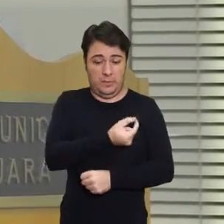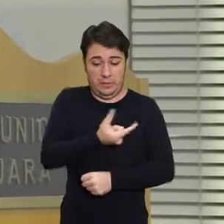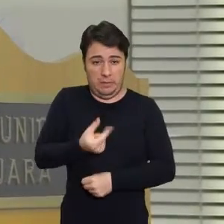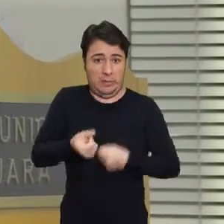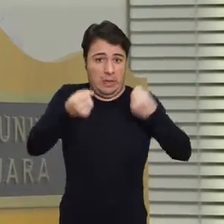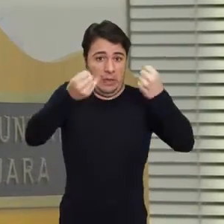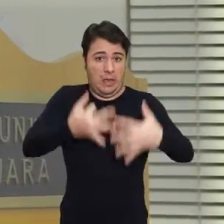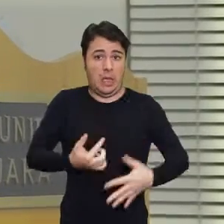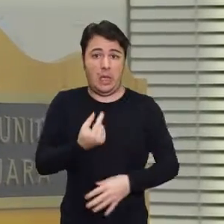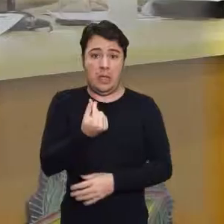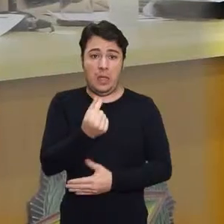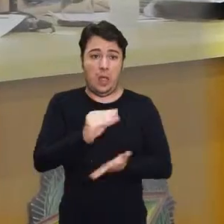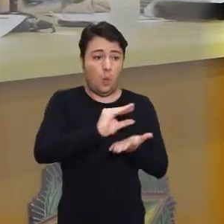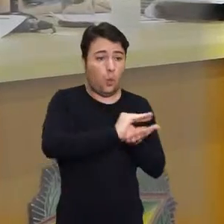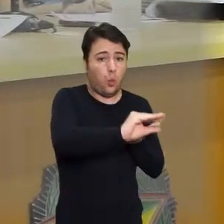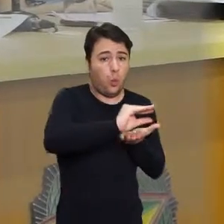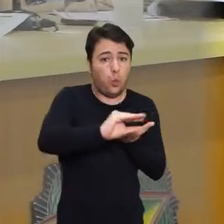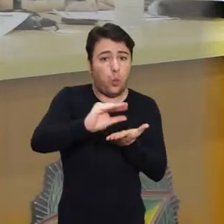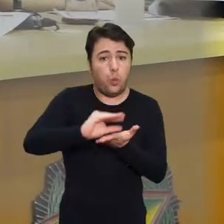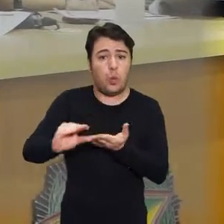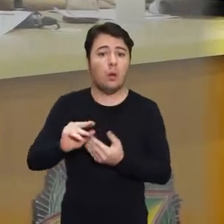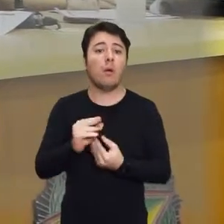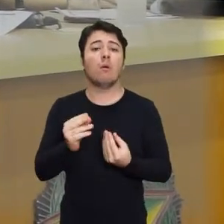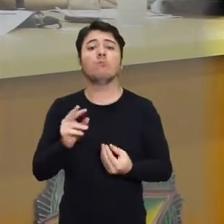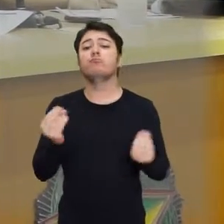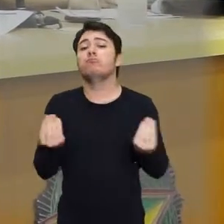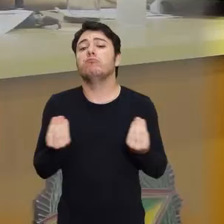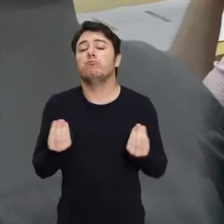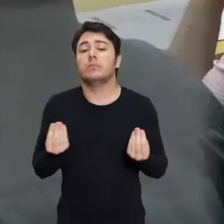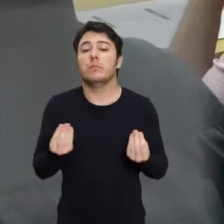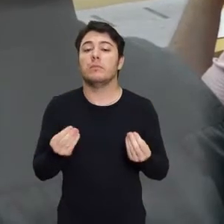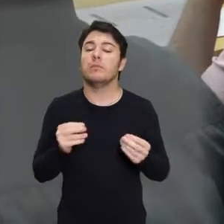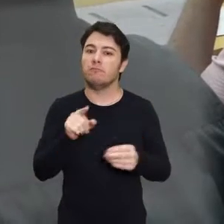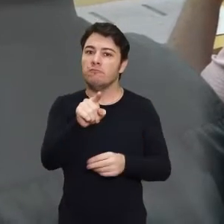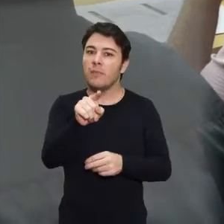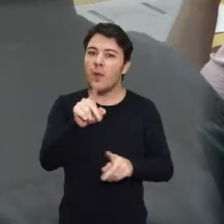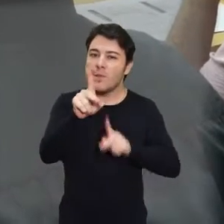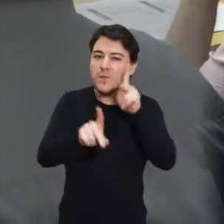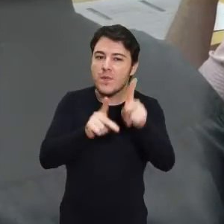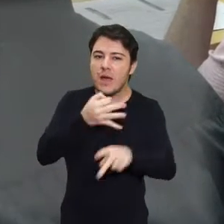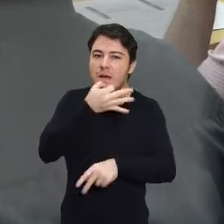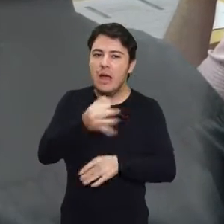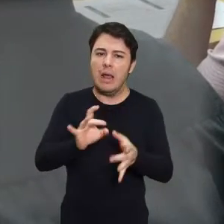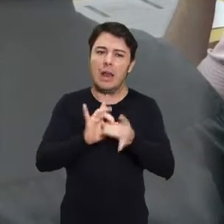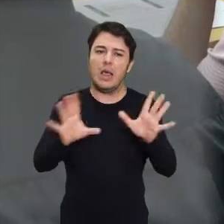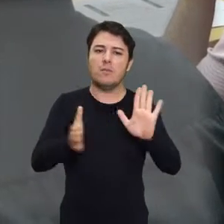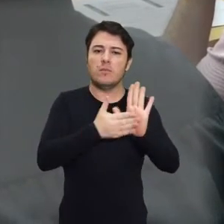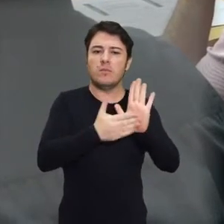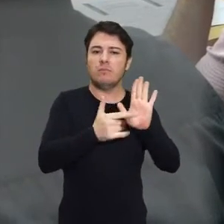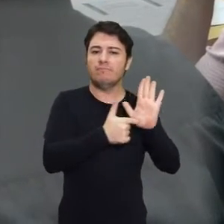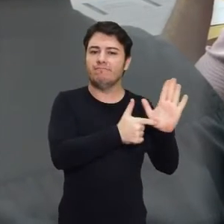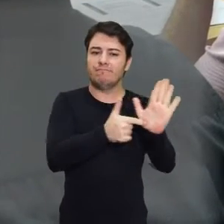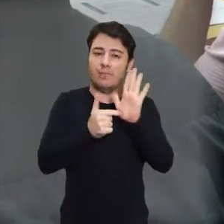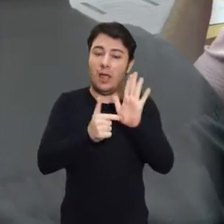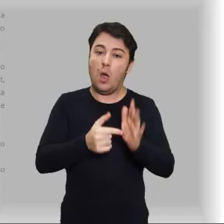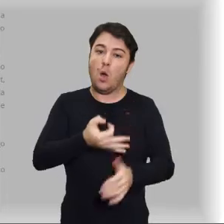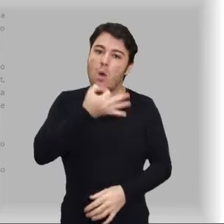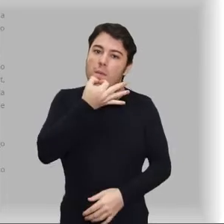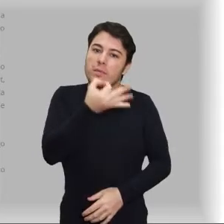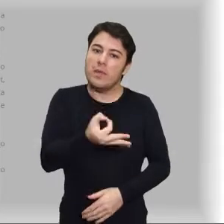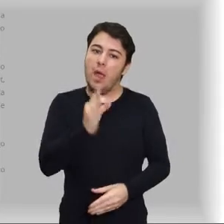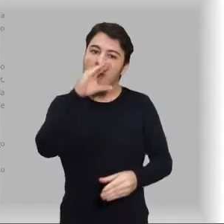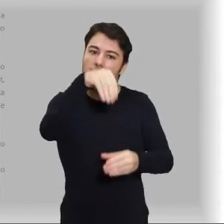definirá como serão aplicados os recursos públicos no próximo ano e a população também pode participar desse